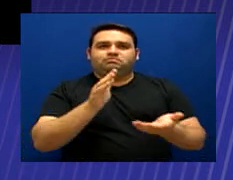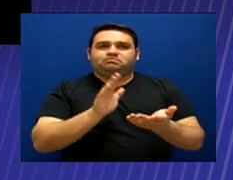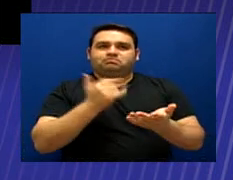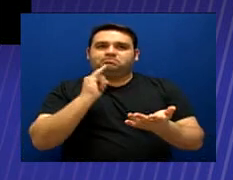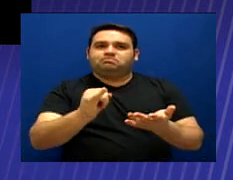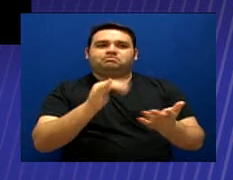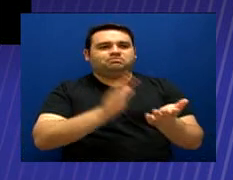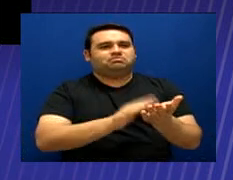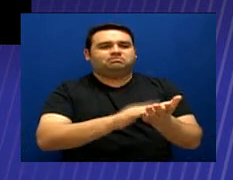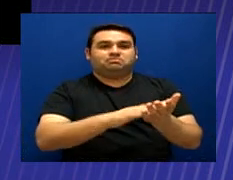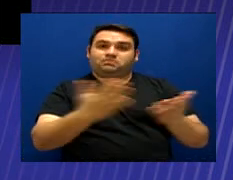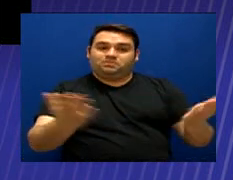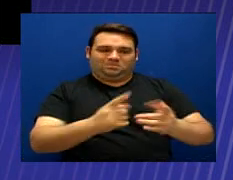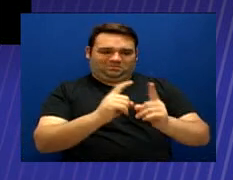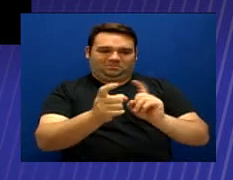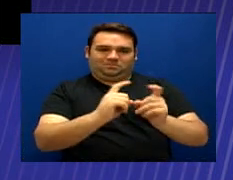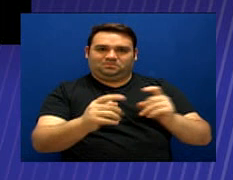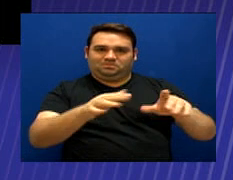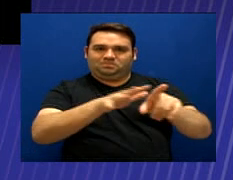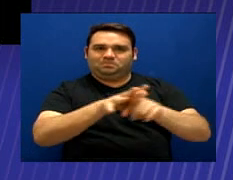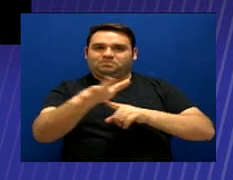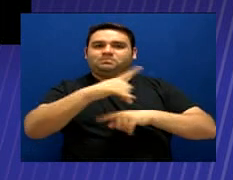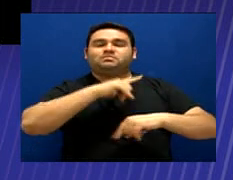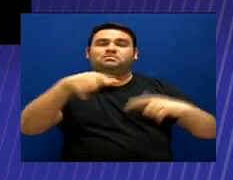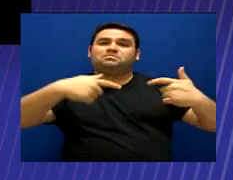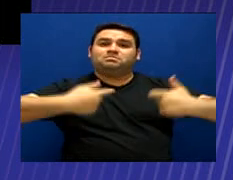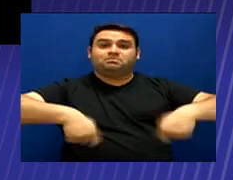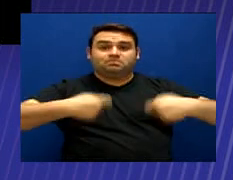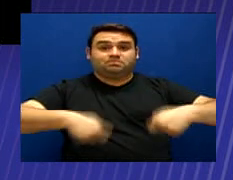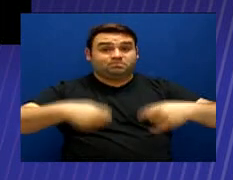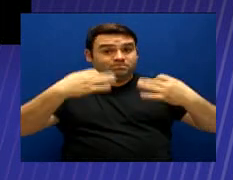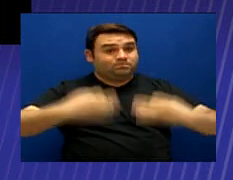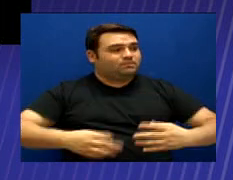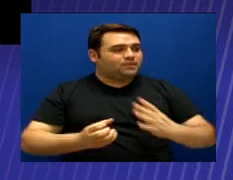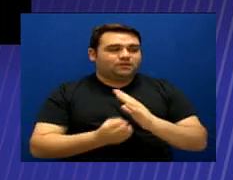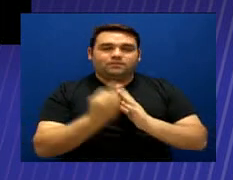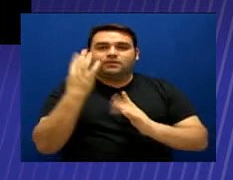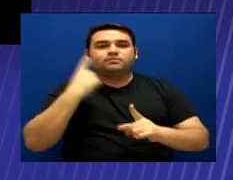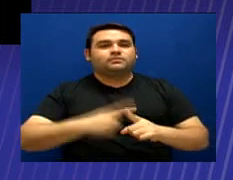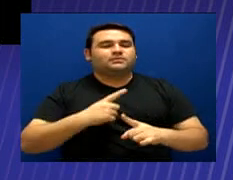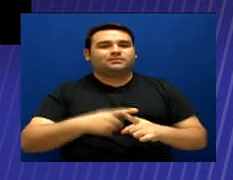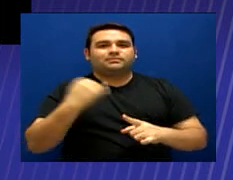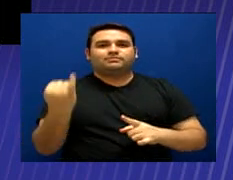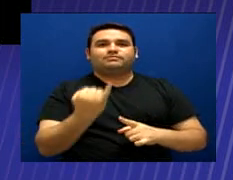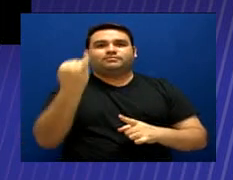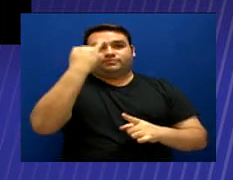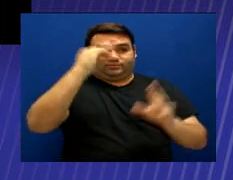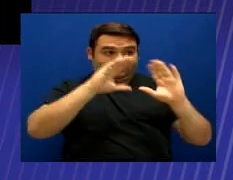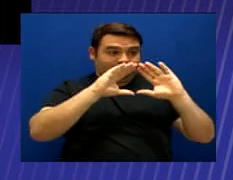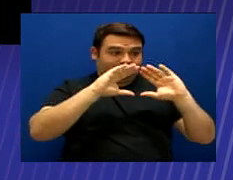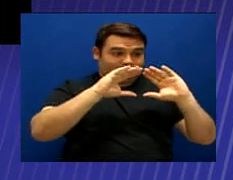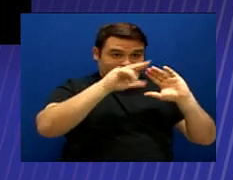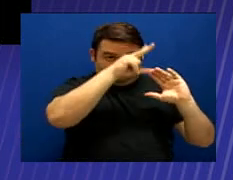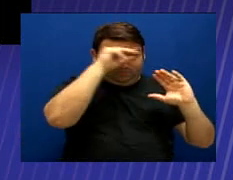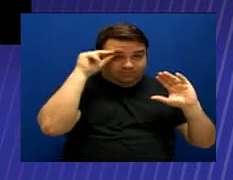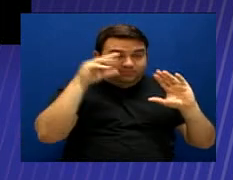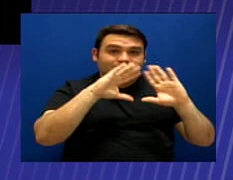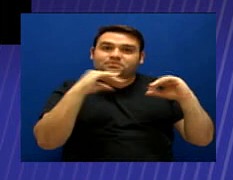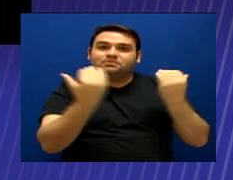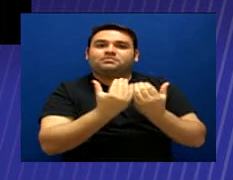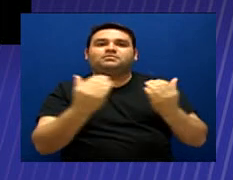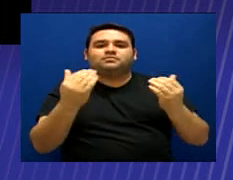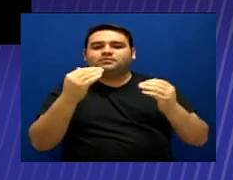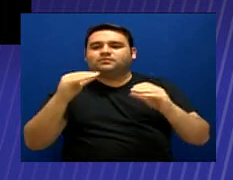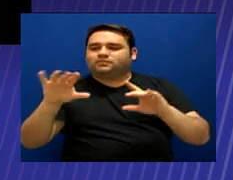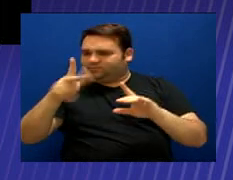parabenizo pela audiência que está sendo realizada, eu acho que isso tem que ser feito muitas vezes, porque é importante que o poder público e a sociedade